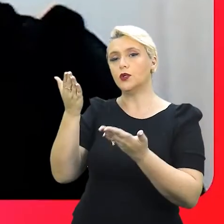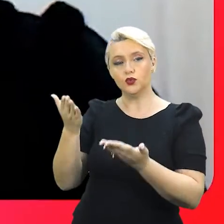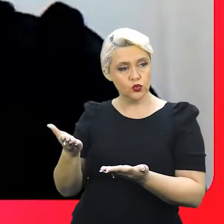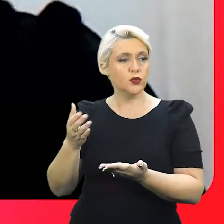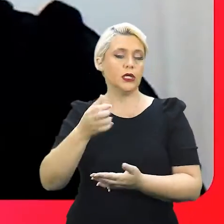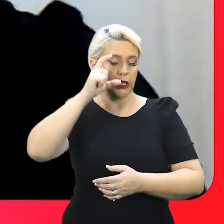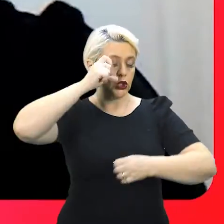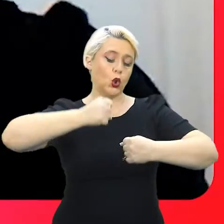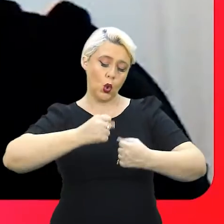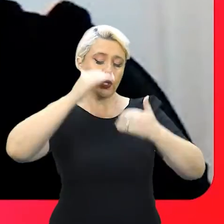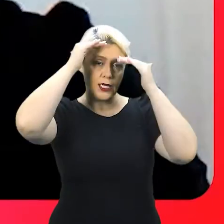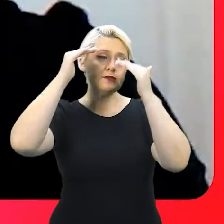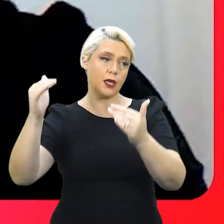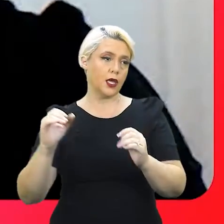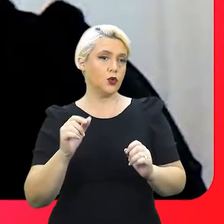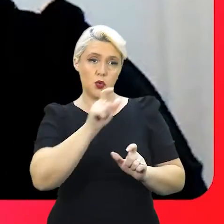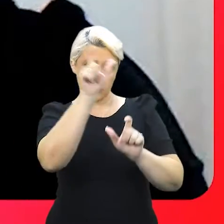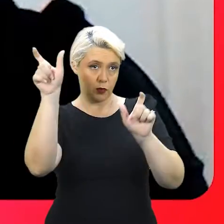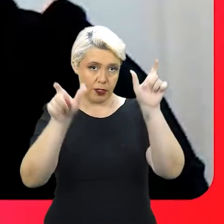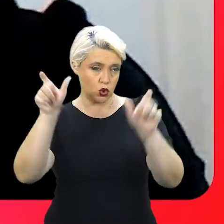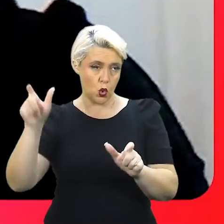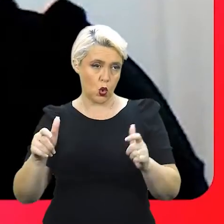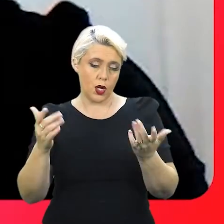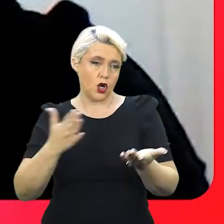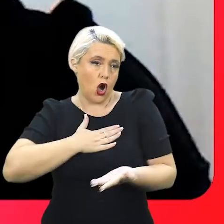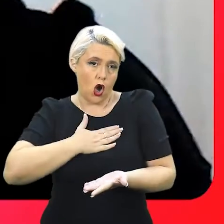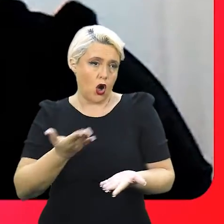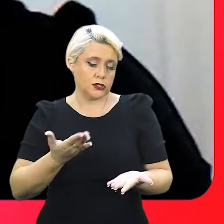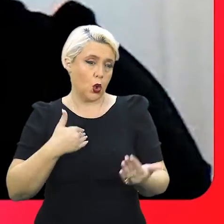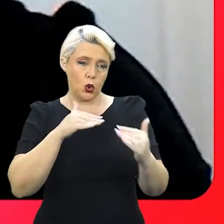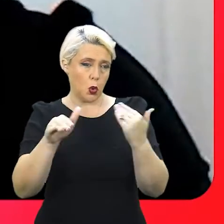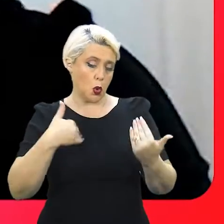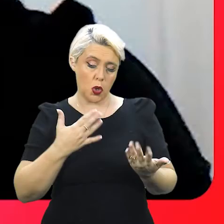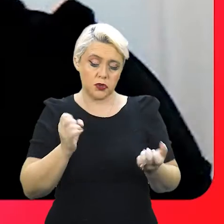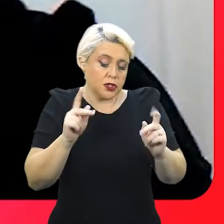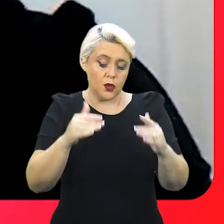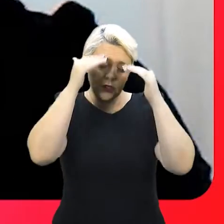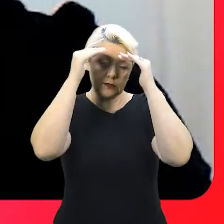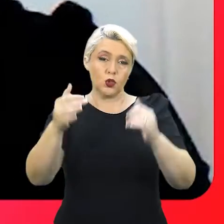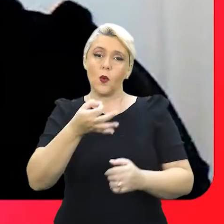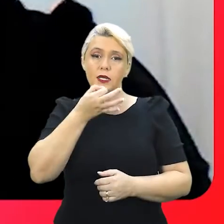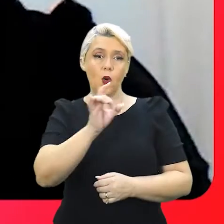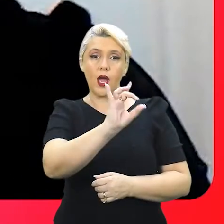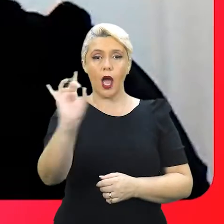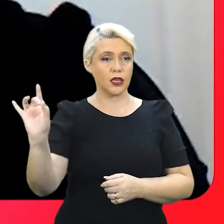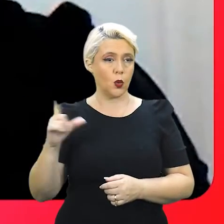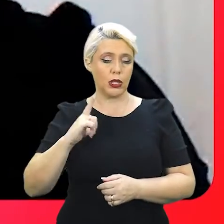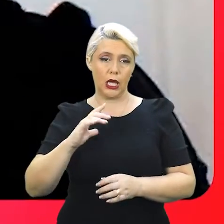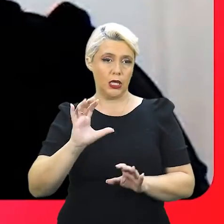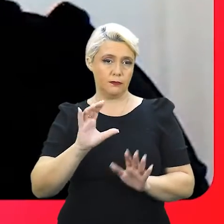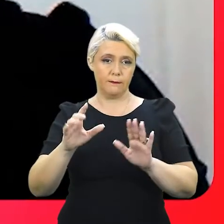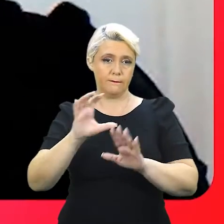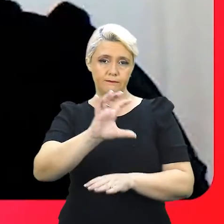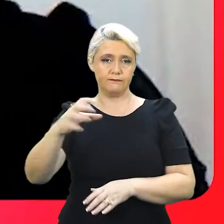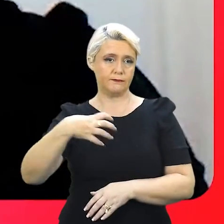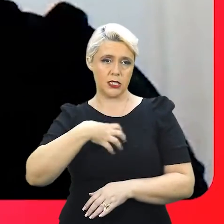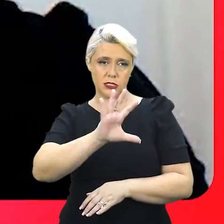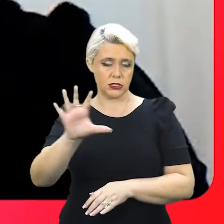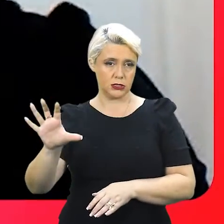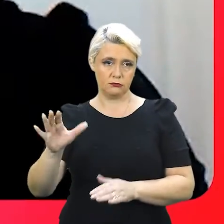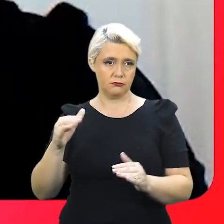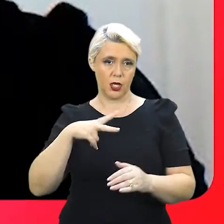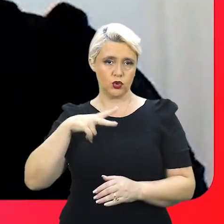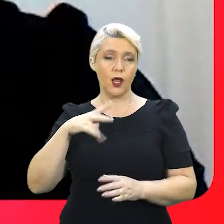José, respeito a opinião de quem discorda de mim. Né? Opinião é cada um dá a sua e pronto, acabou, na boa.